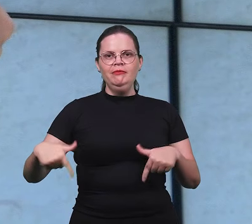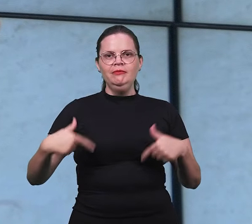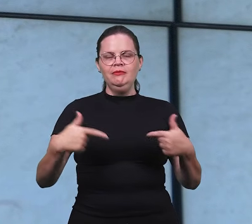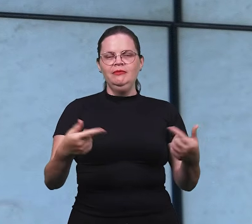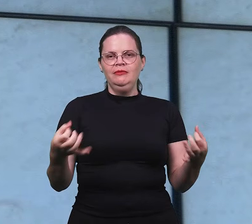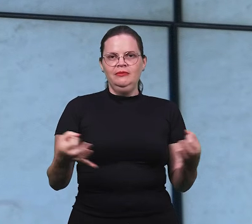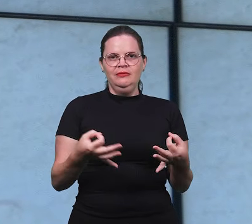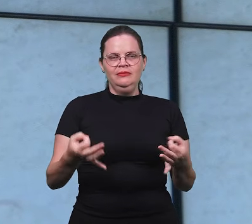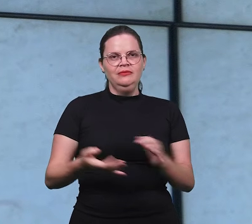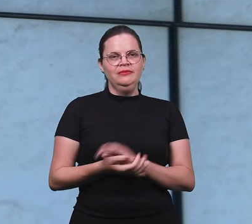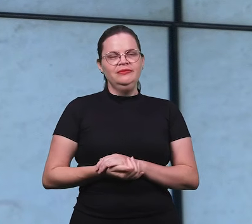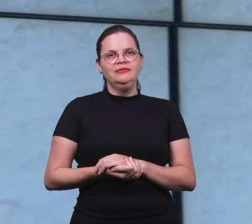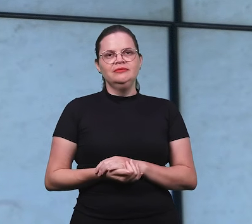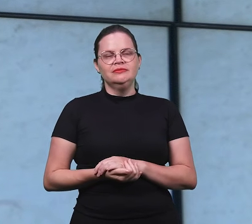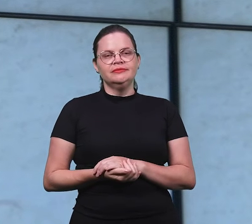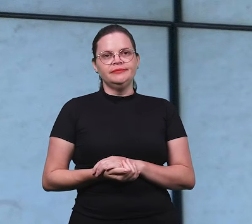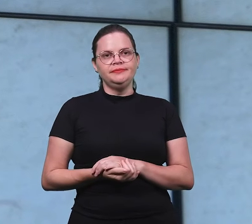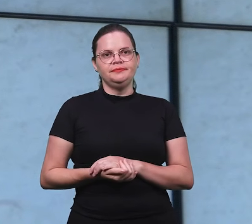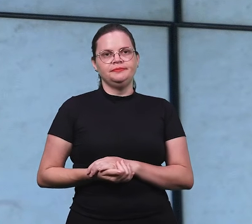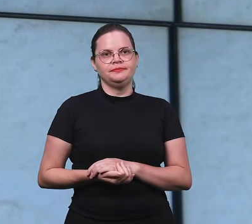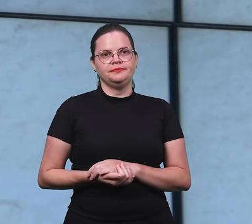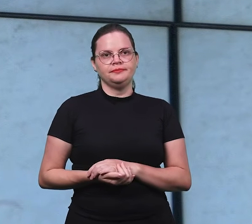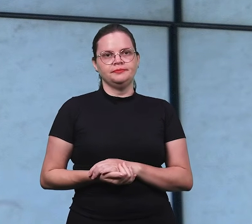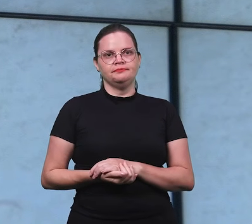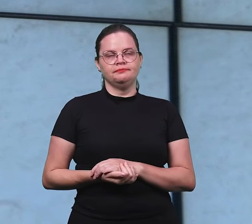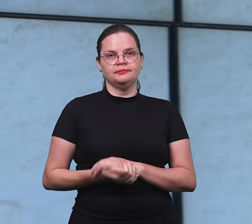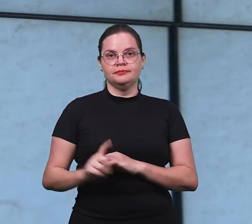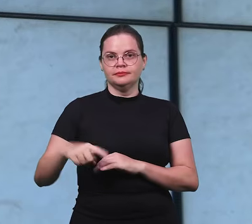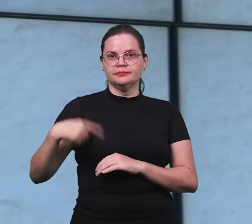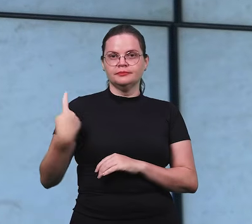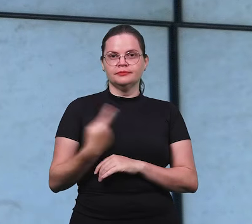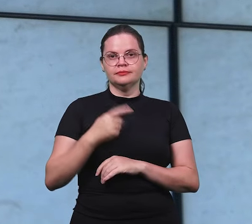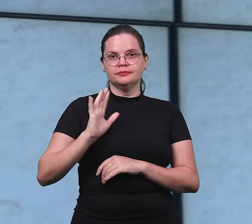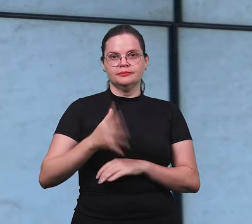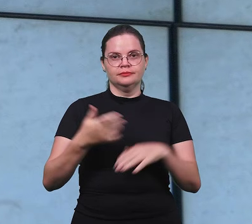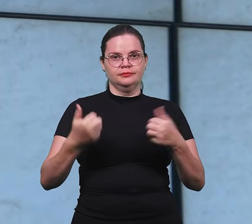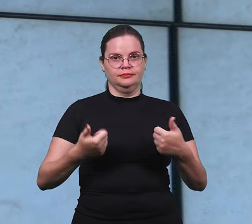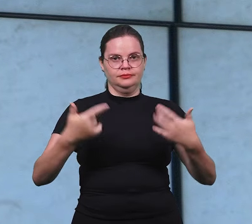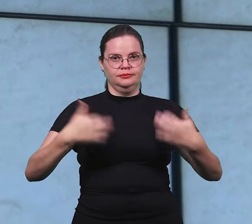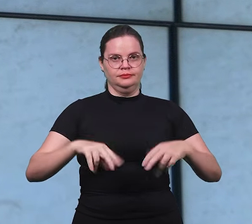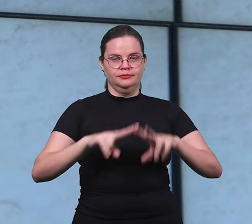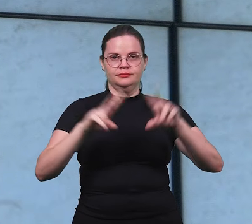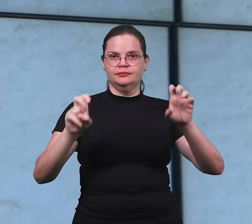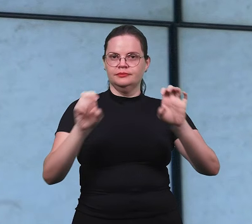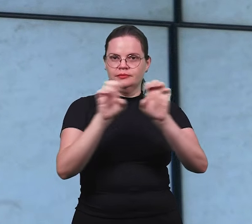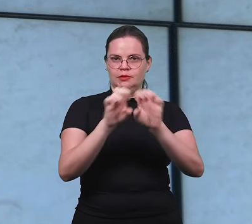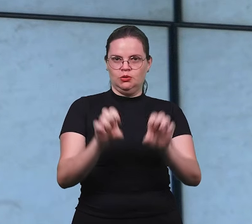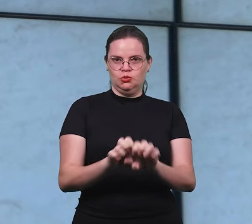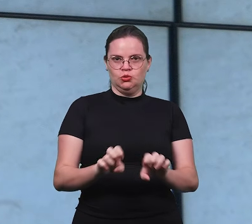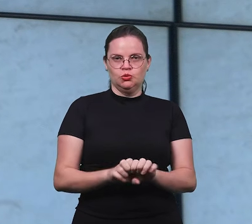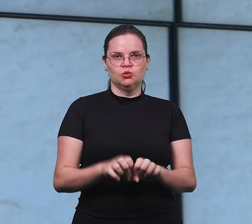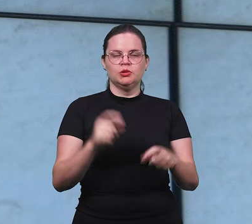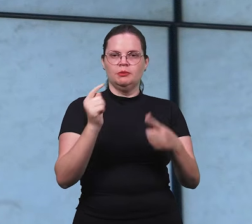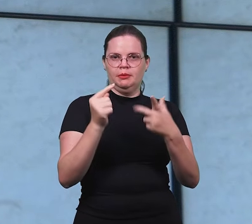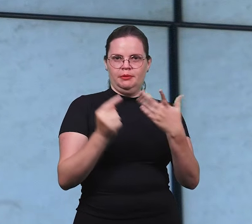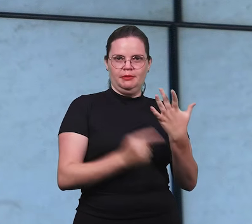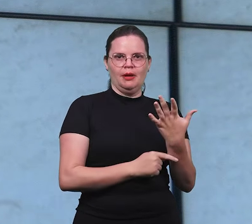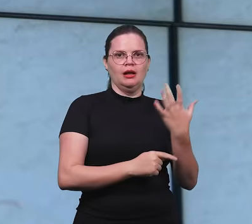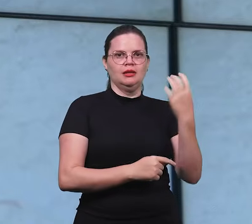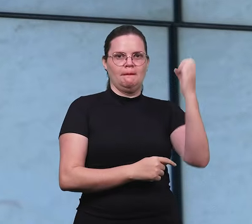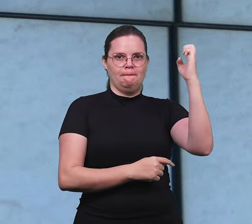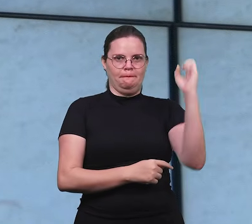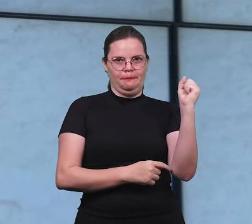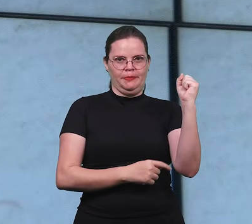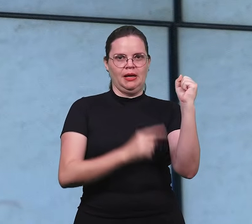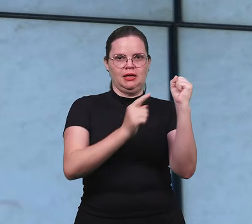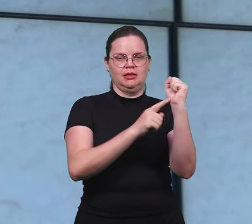perfeitas. Ele dá a condição, como nós comentamos aqui, a parte da estruturação, a parte